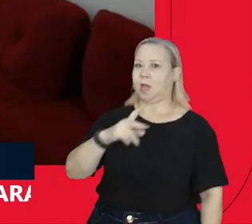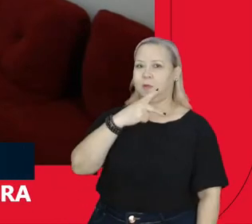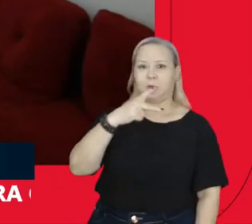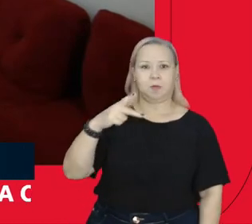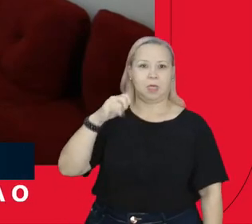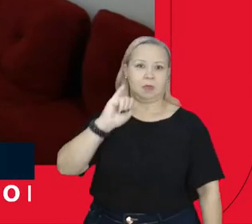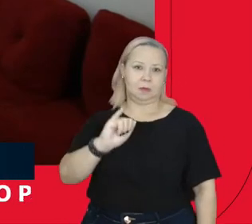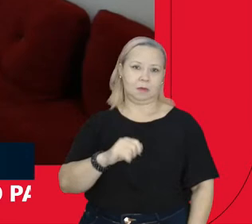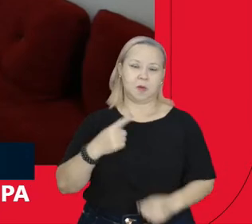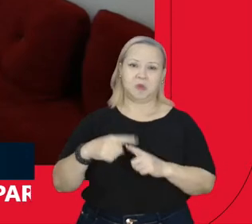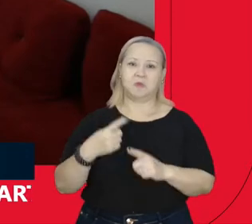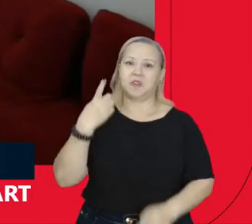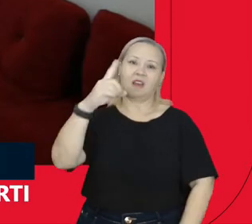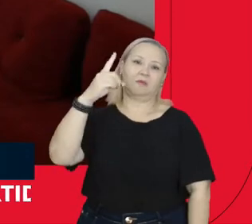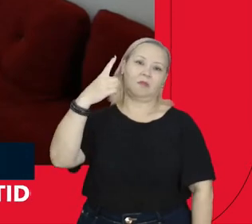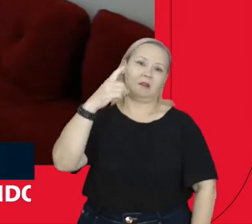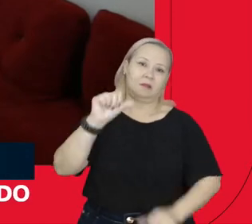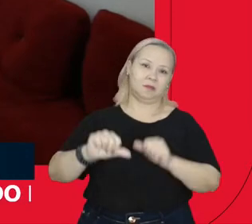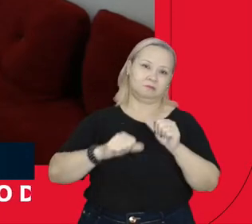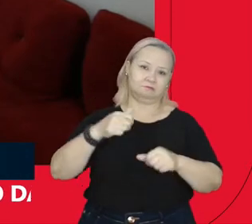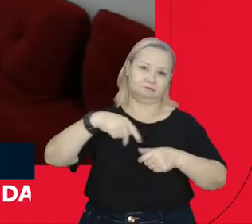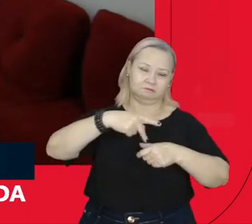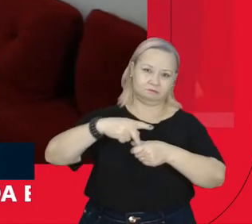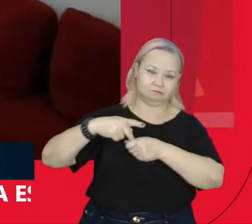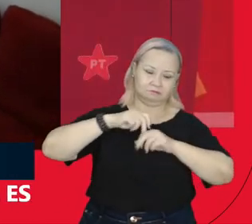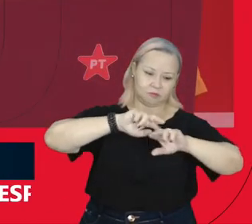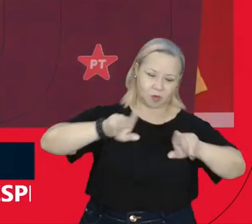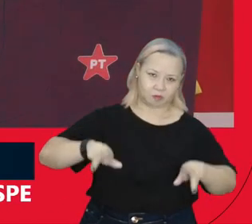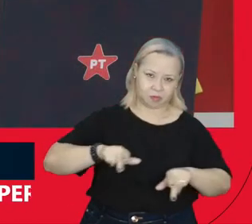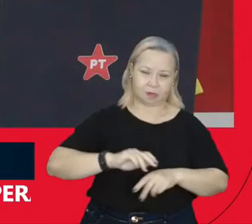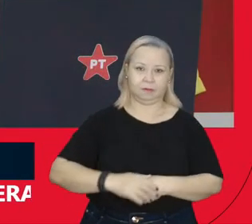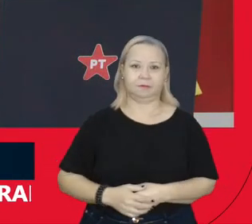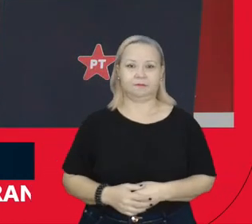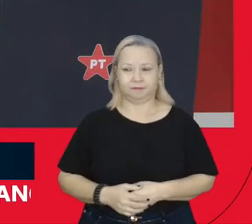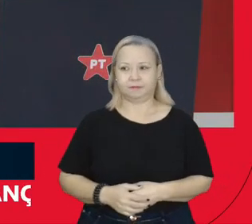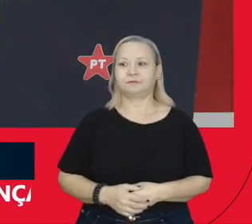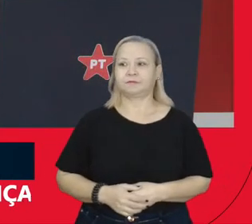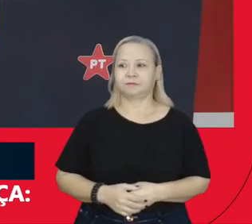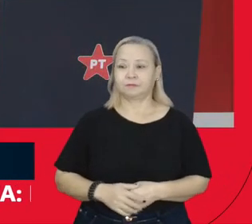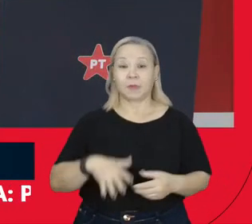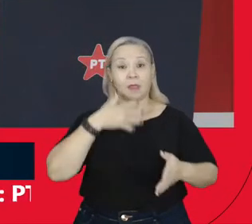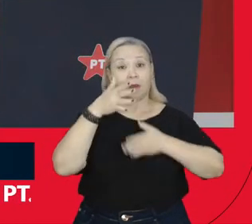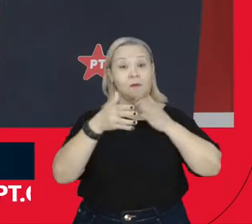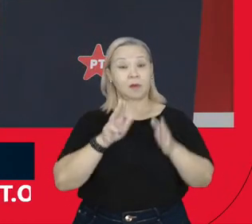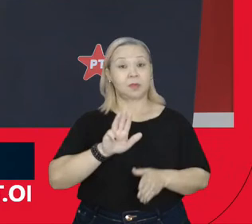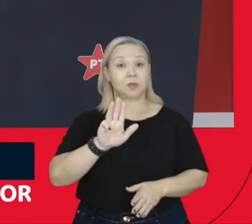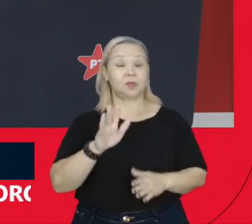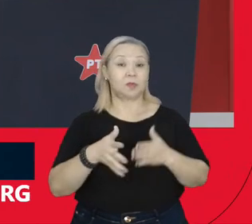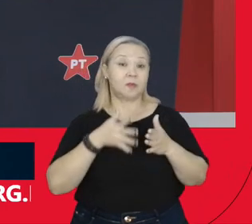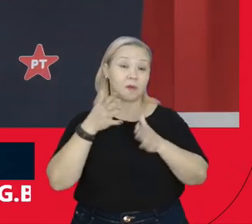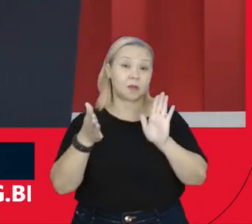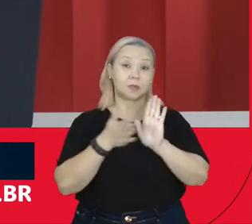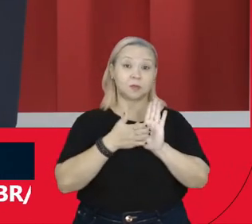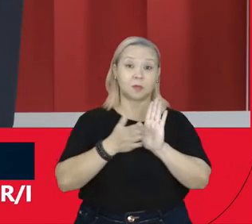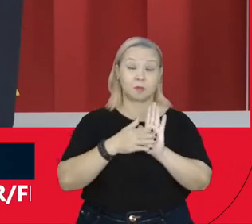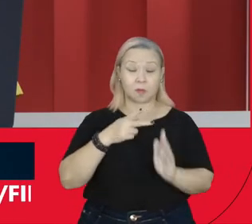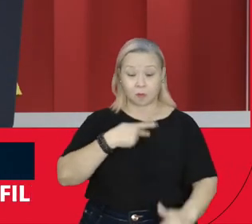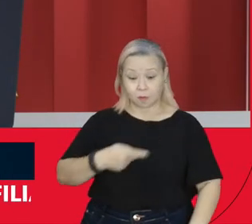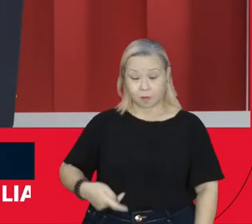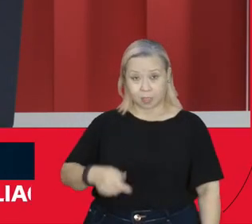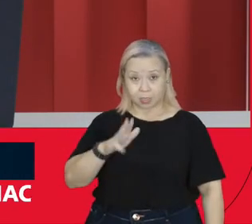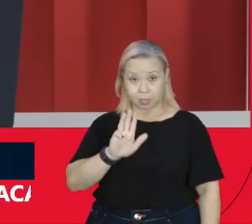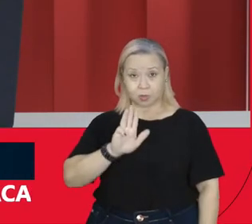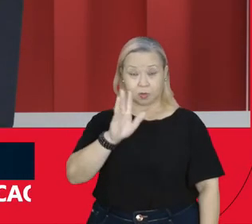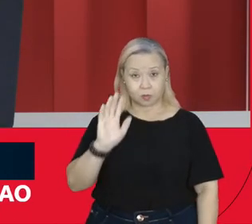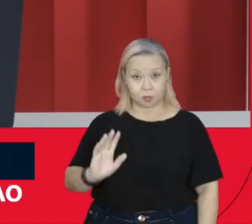posse no dia 1 de janeiro de 2023. Amanda. Fernando, e falando em Lula, vamos falar aí das propostas do presidente Lula também